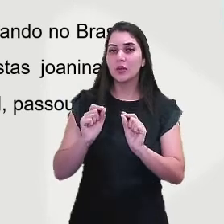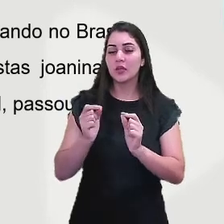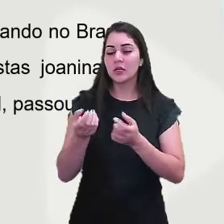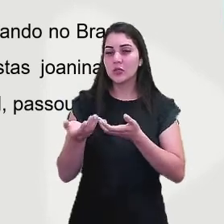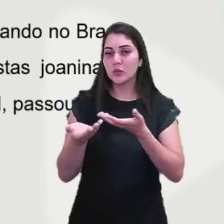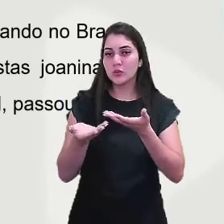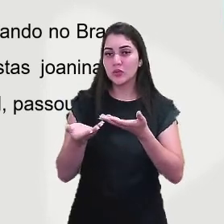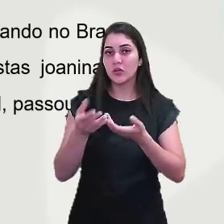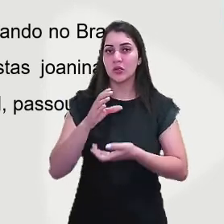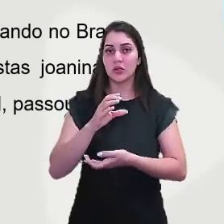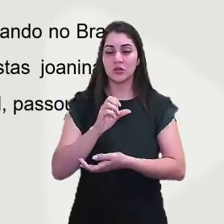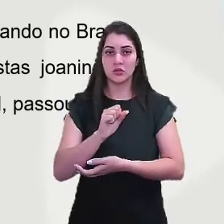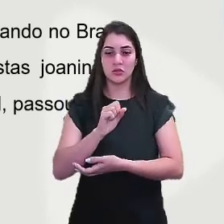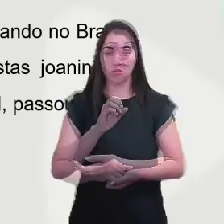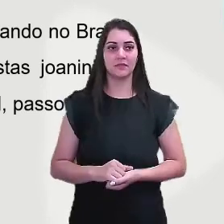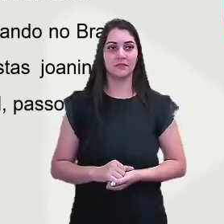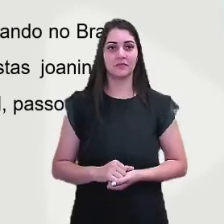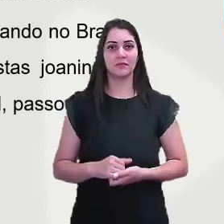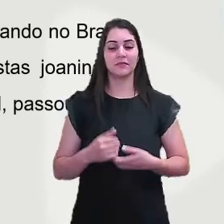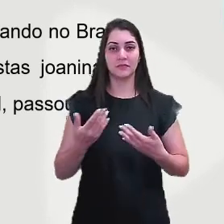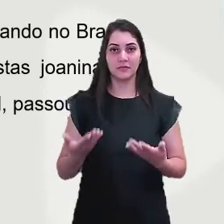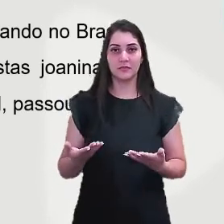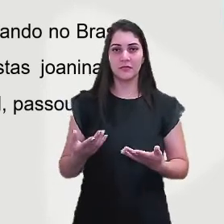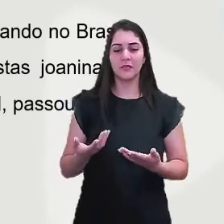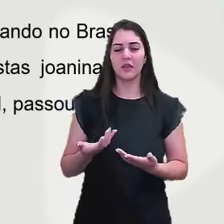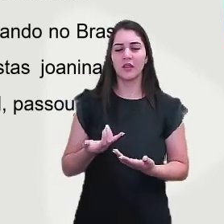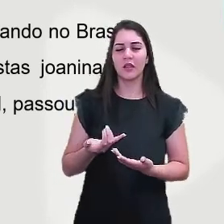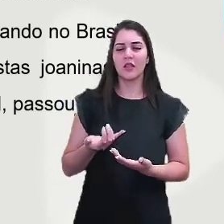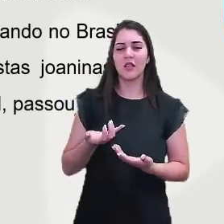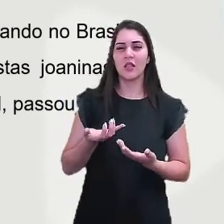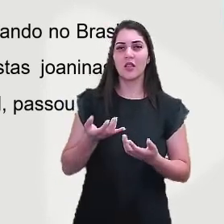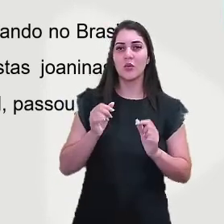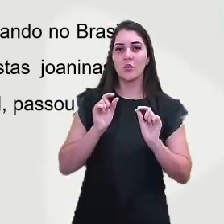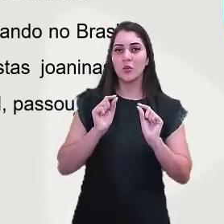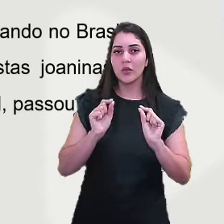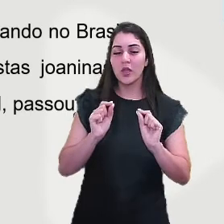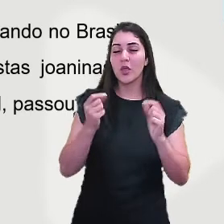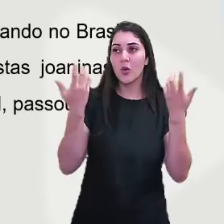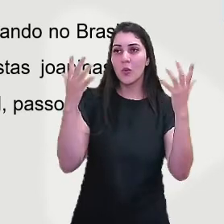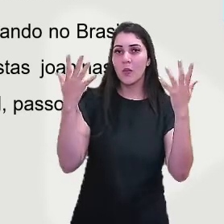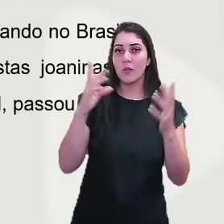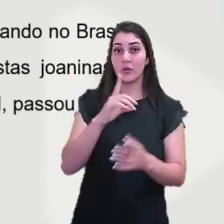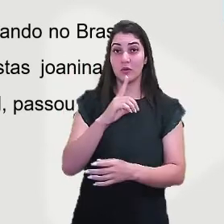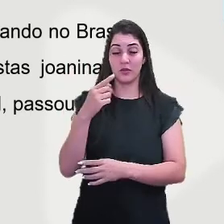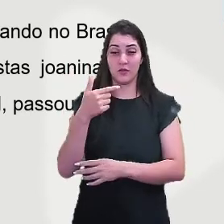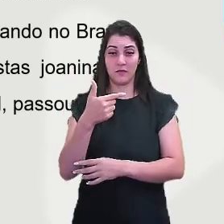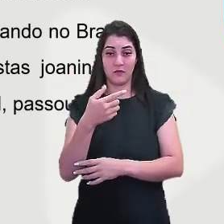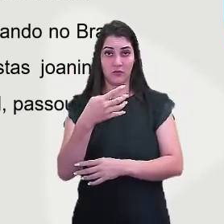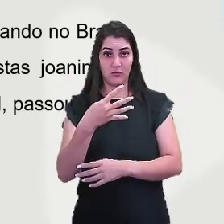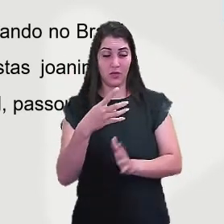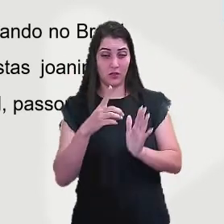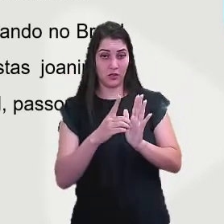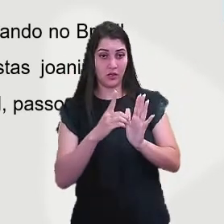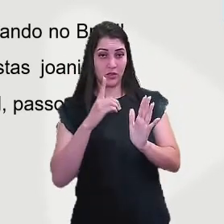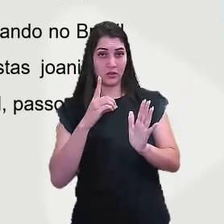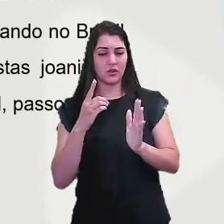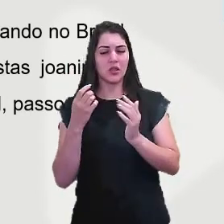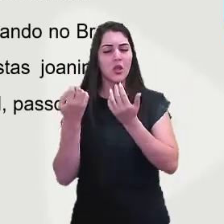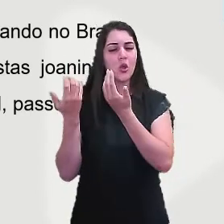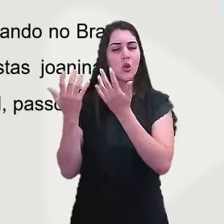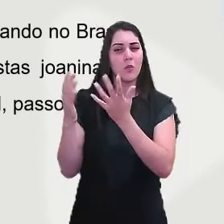no hemisfério norte, né? Mas não quer dizer que elas comemoram no dia 24. No dia 24 é a véspera. Comemoramos no